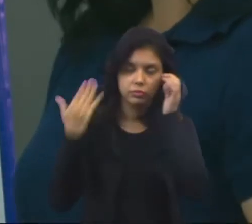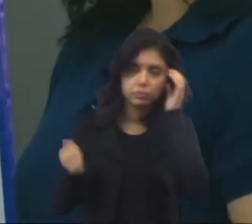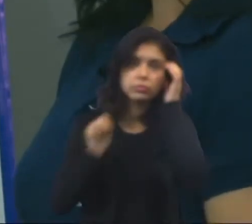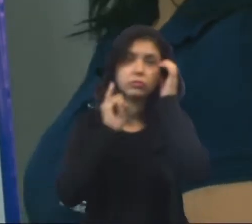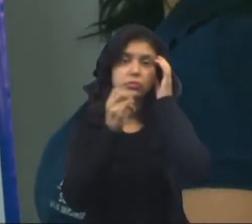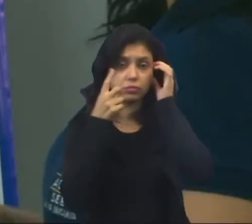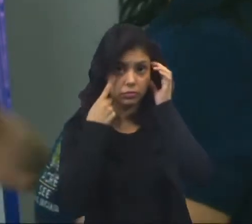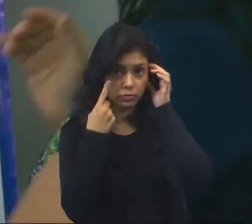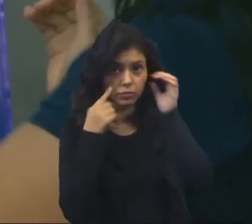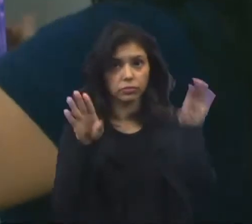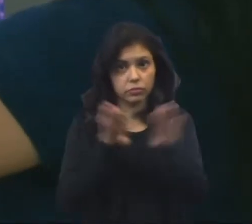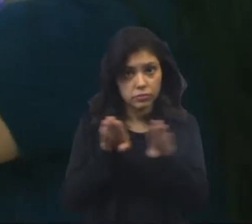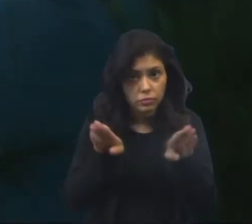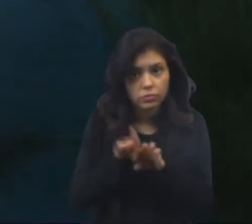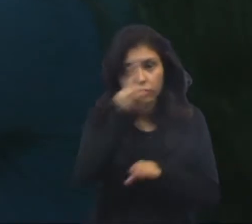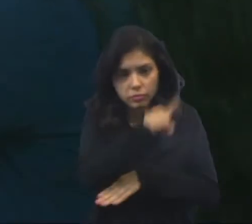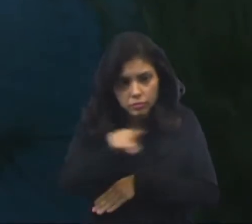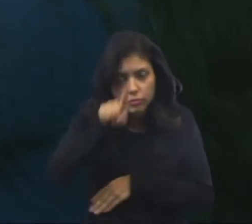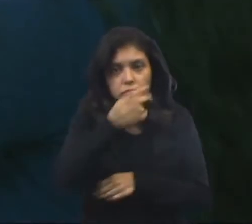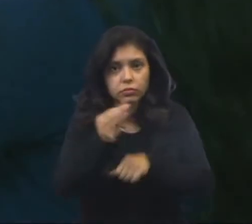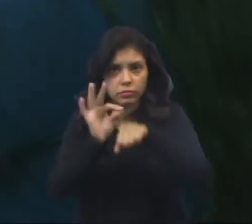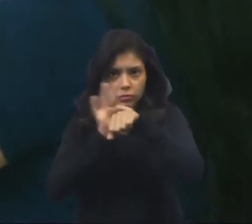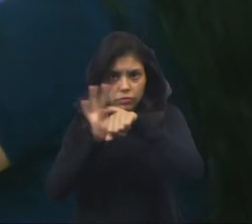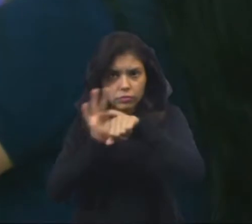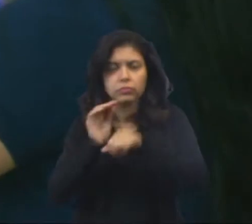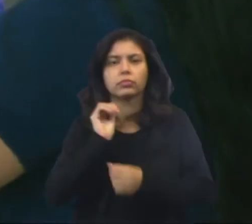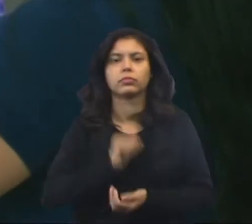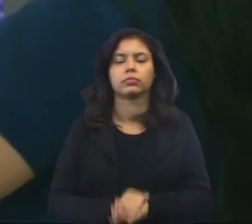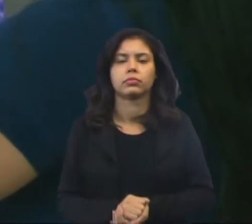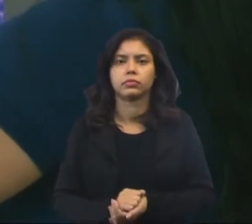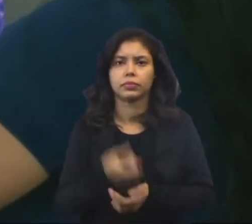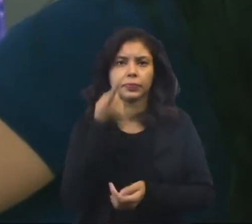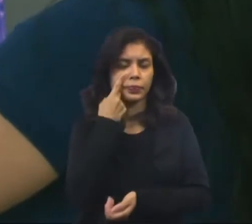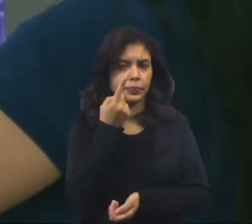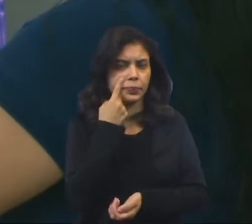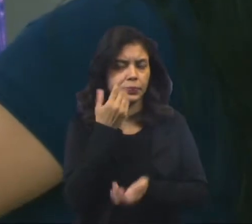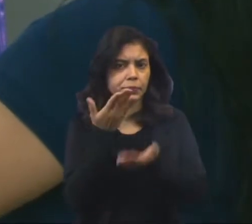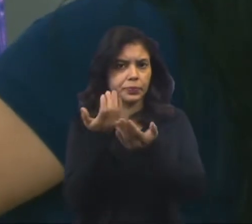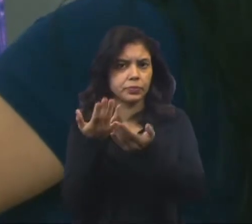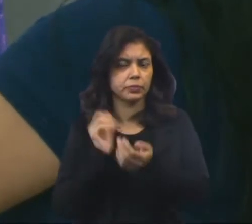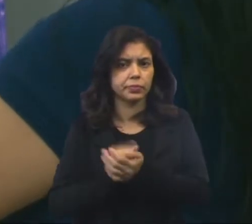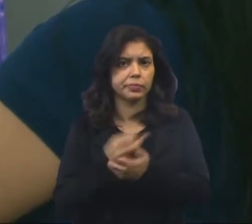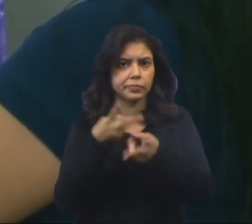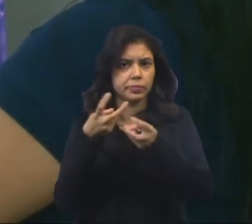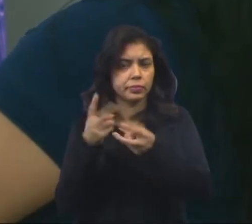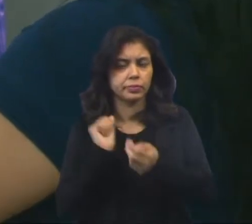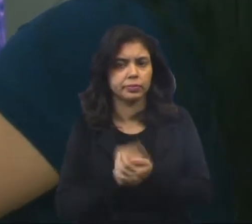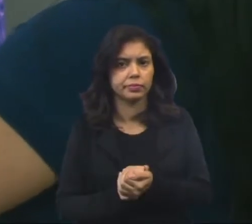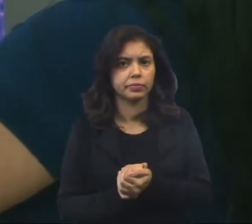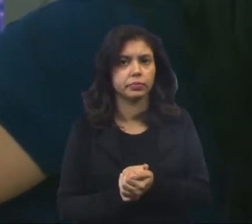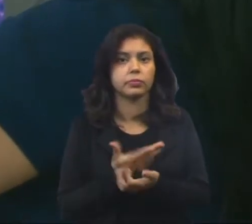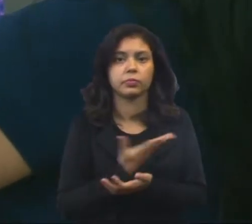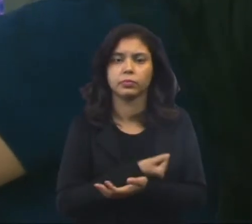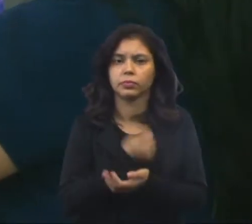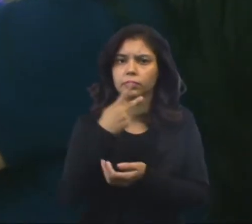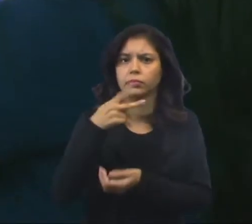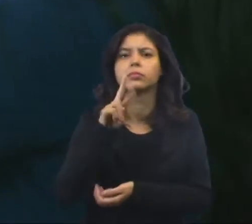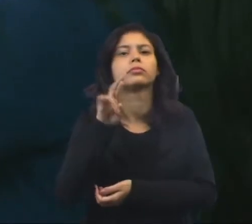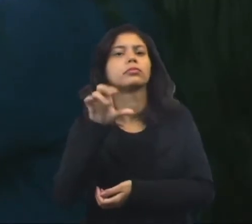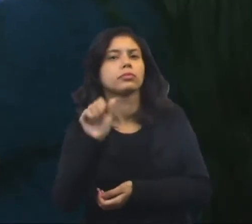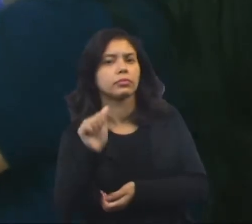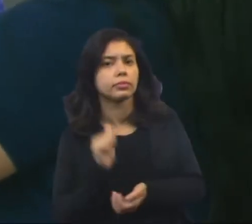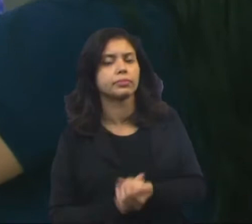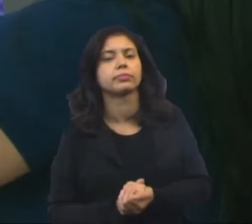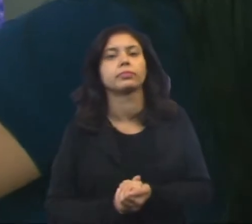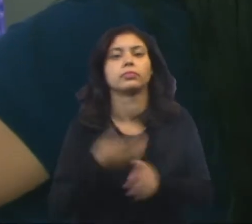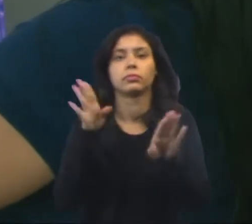gente observar os que eu circulei de preto, ó, se você observar, eles são números pares, ó.